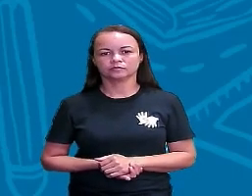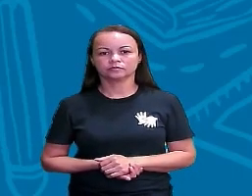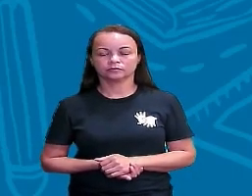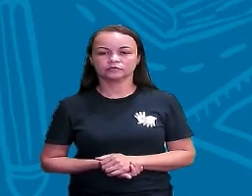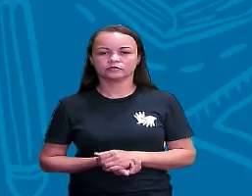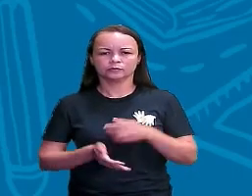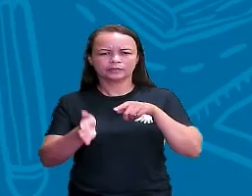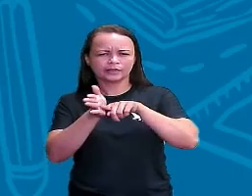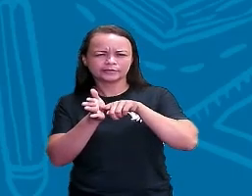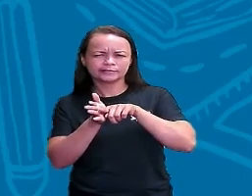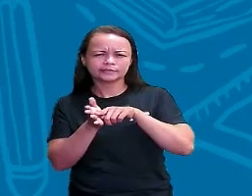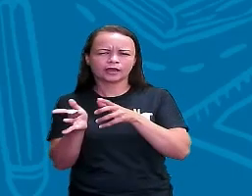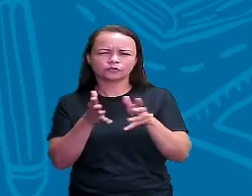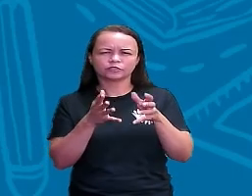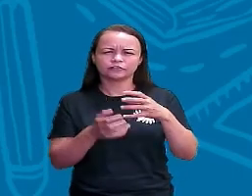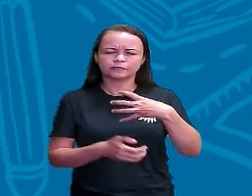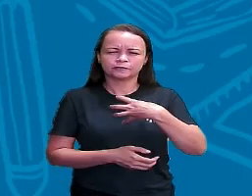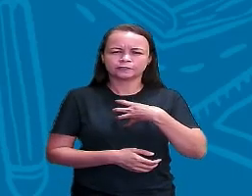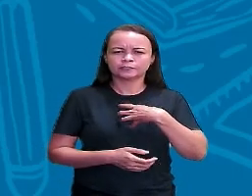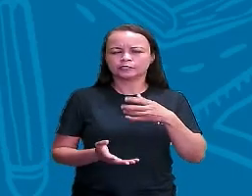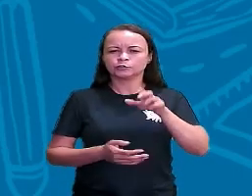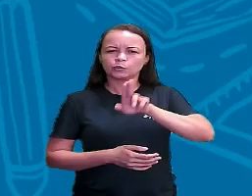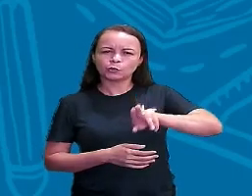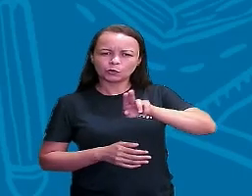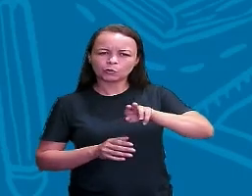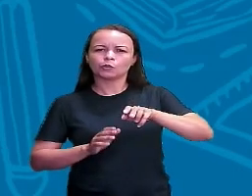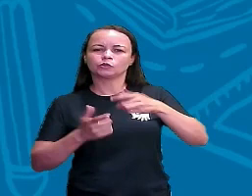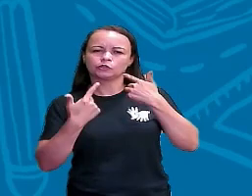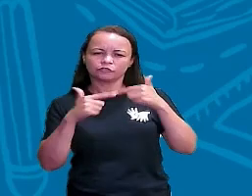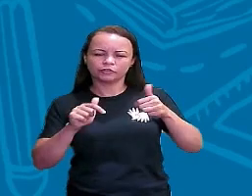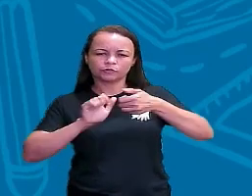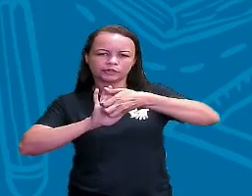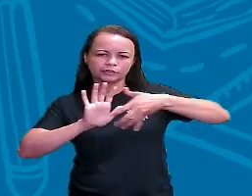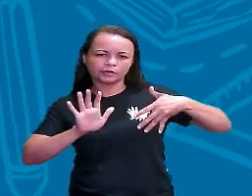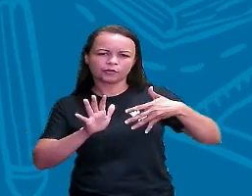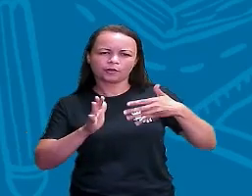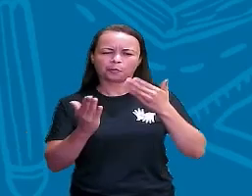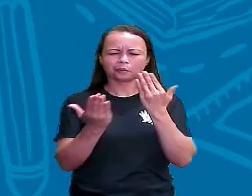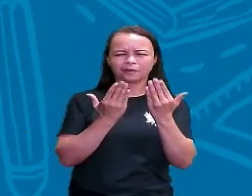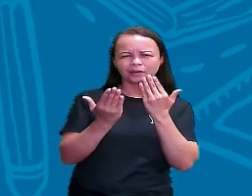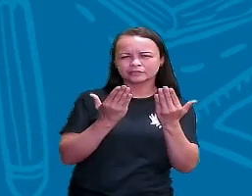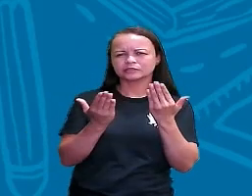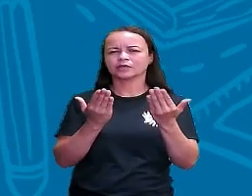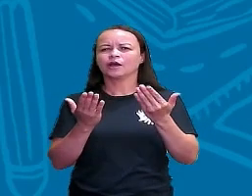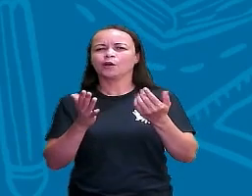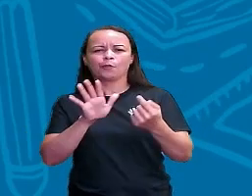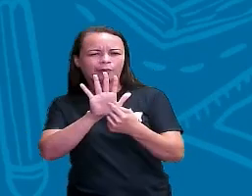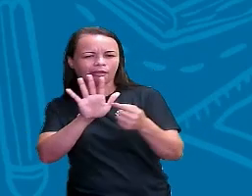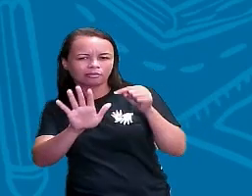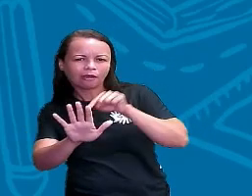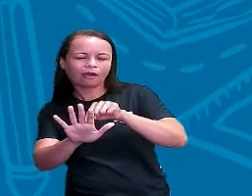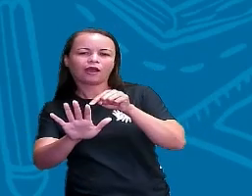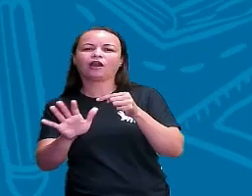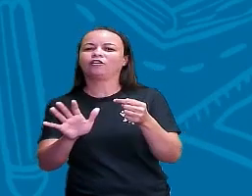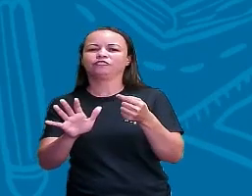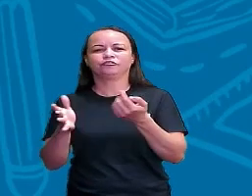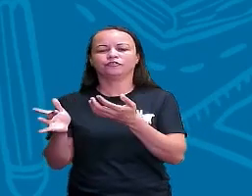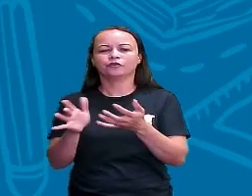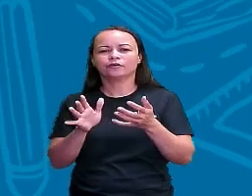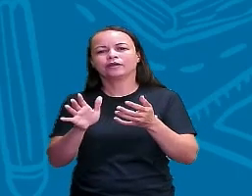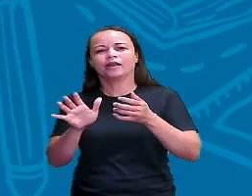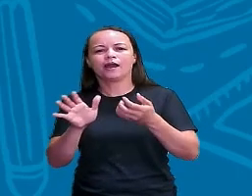Vamos analisar os efeitos de sentido do uso de figuras de linguagem, como comparação, metáfora,